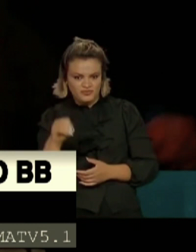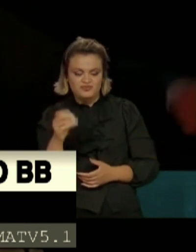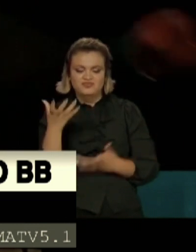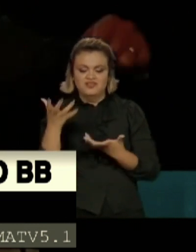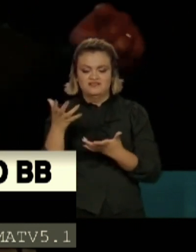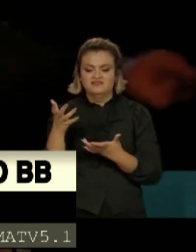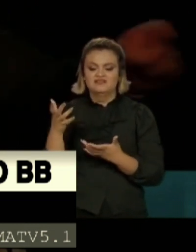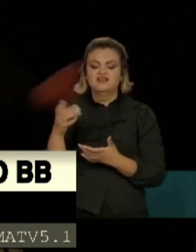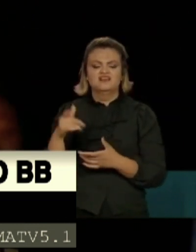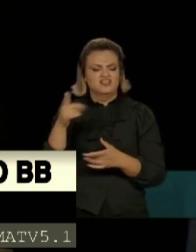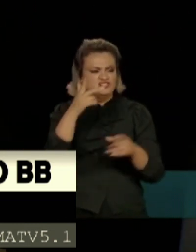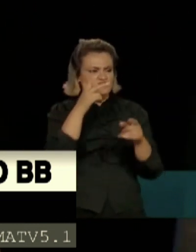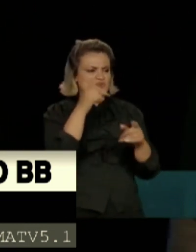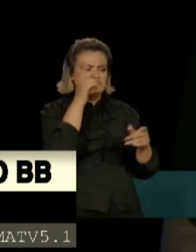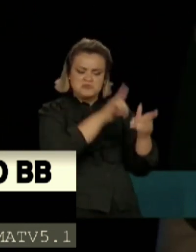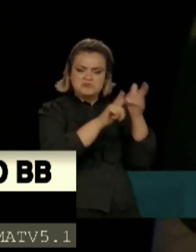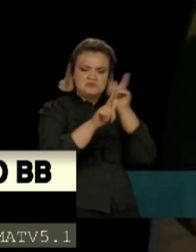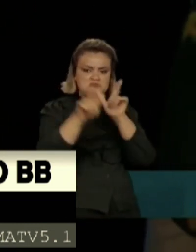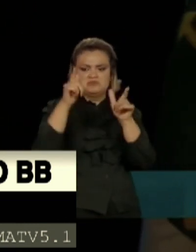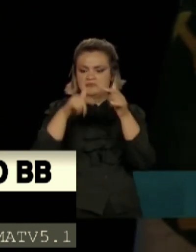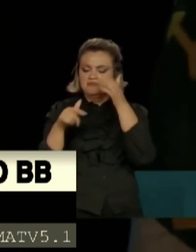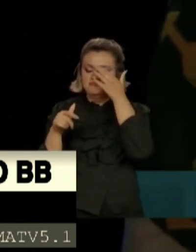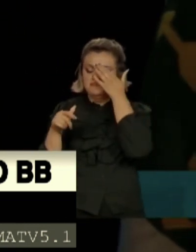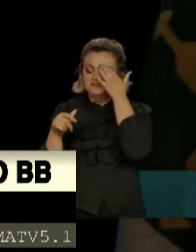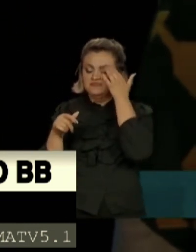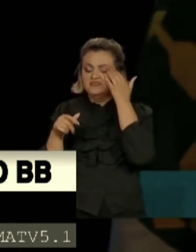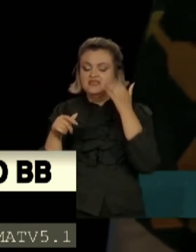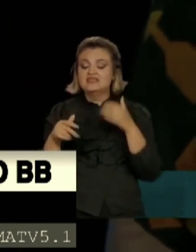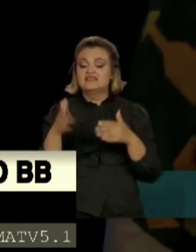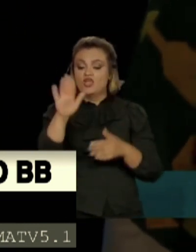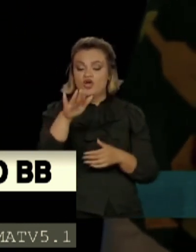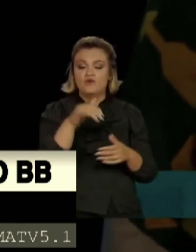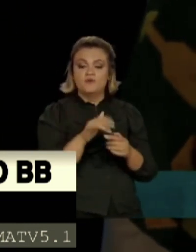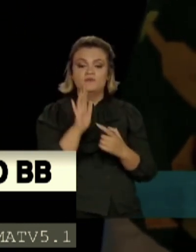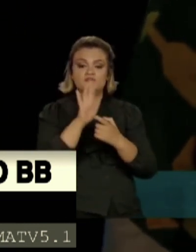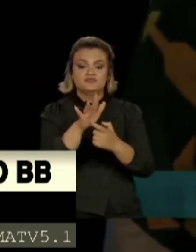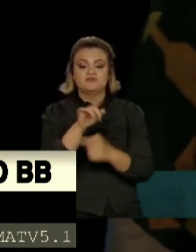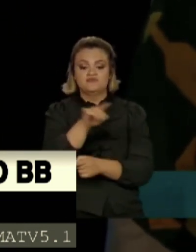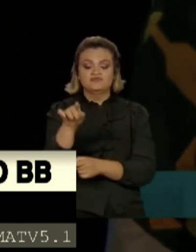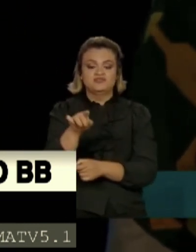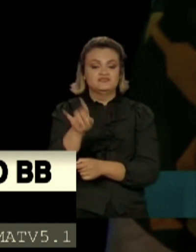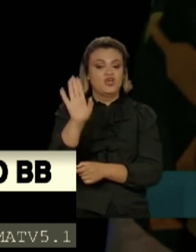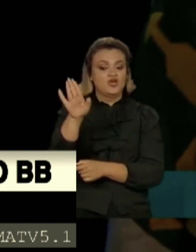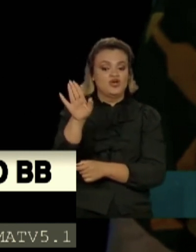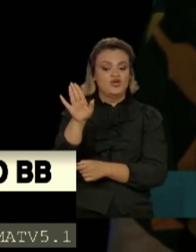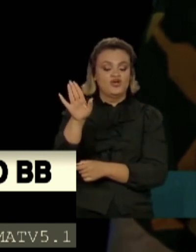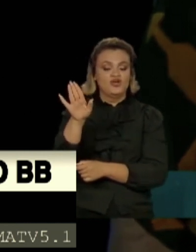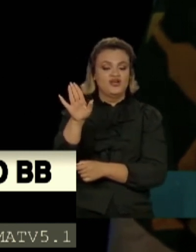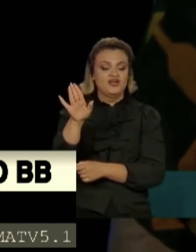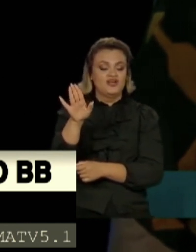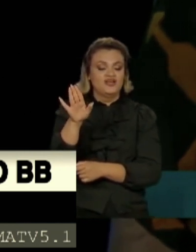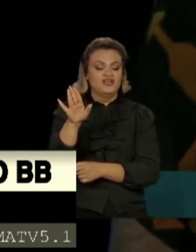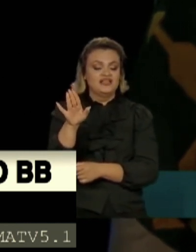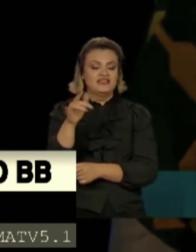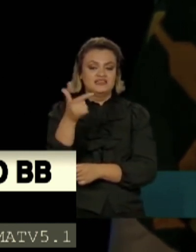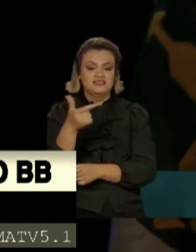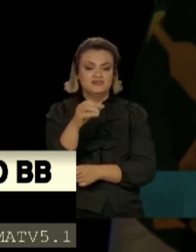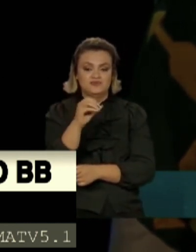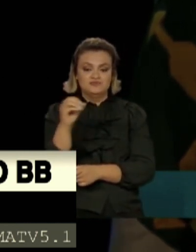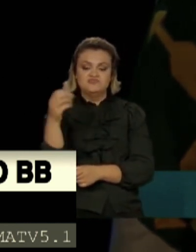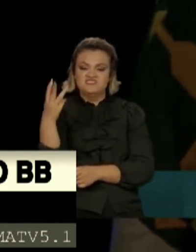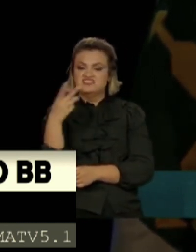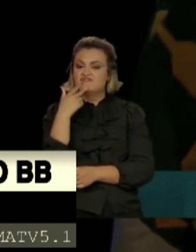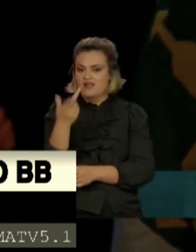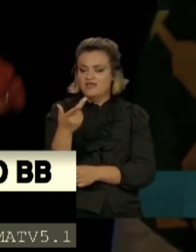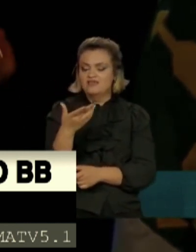Quero que a gente seja o campeão de crédito consignado. E eu quero mostrar para vocês uma coisa que eu dizia em 2003 e vou